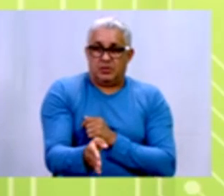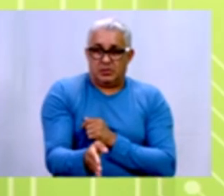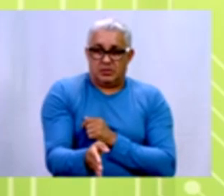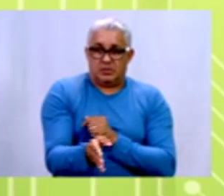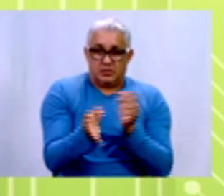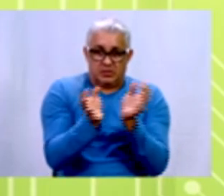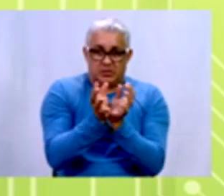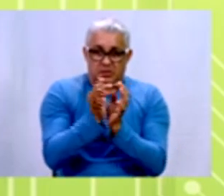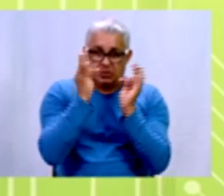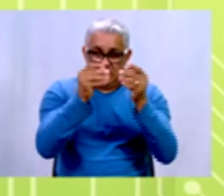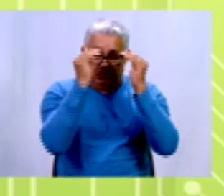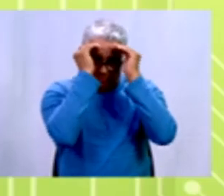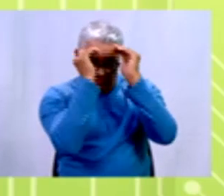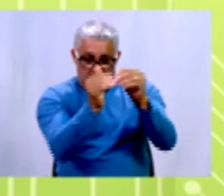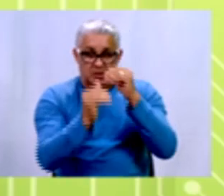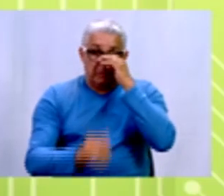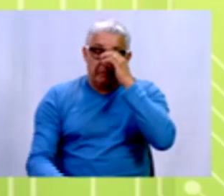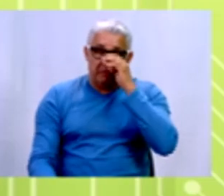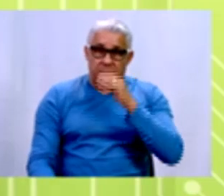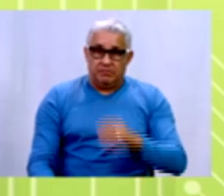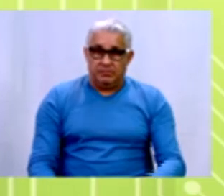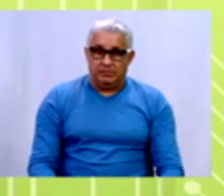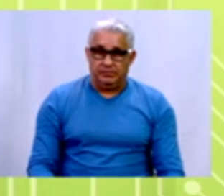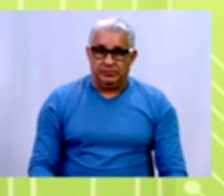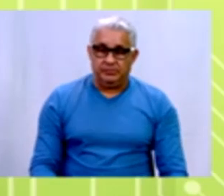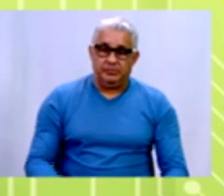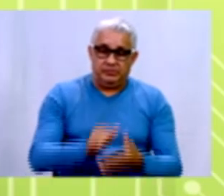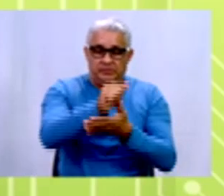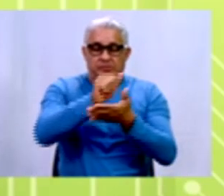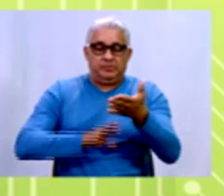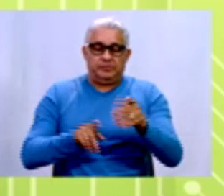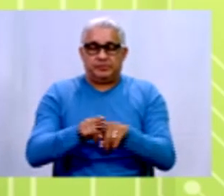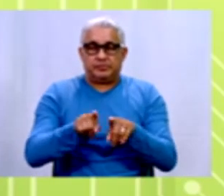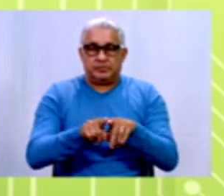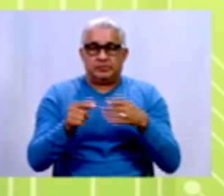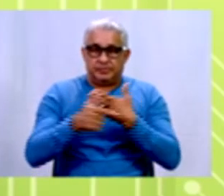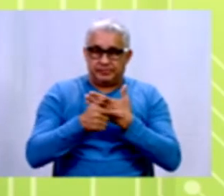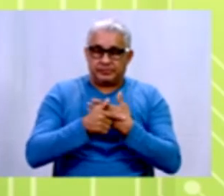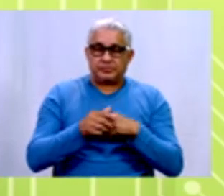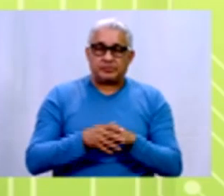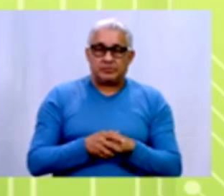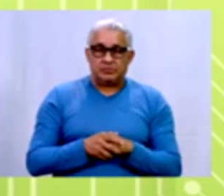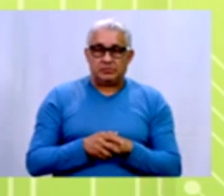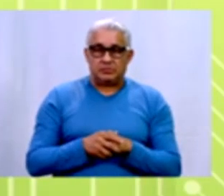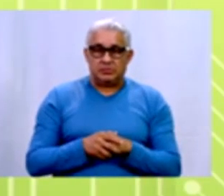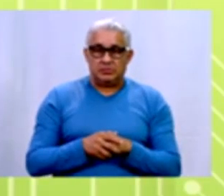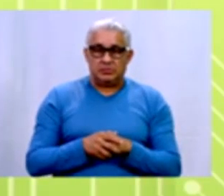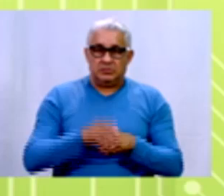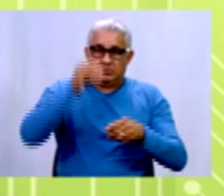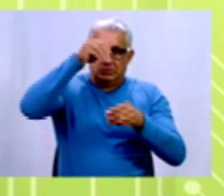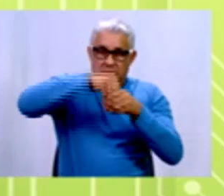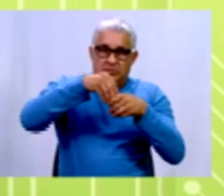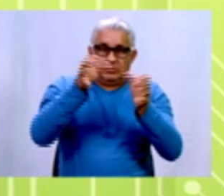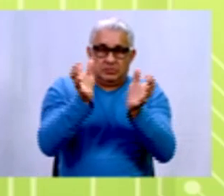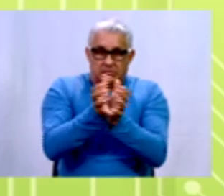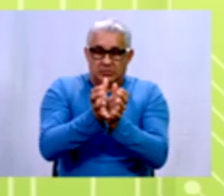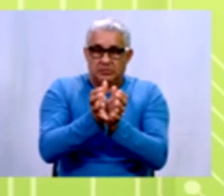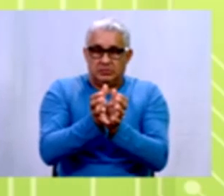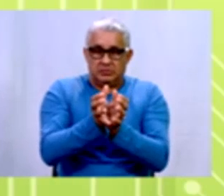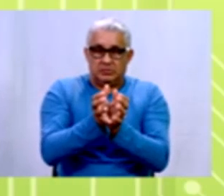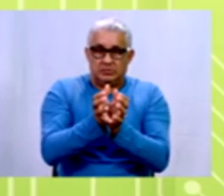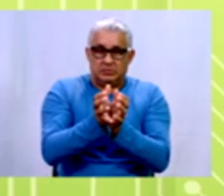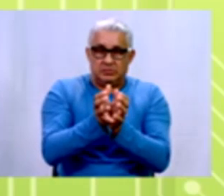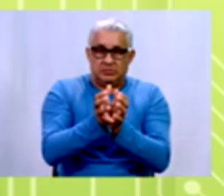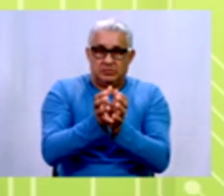o time, que as atividades, as atribuições, os componentes do time, eles puxem